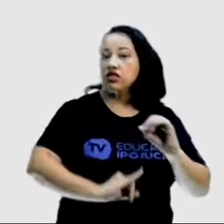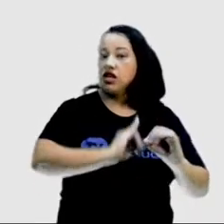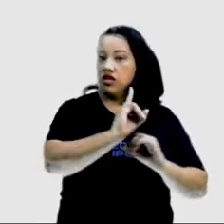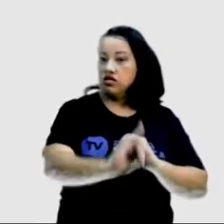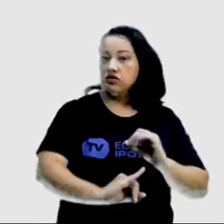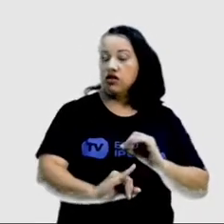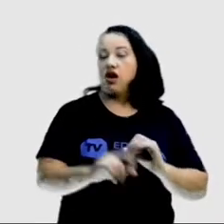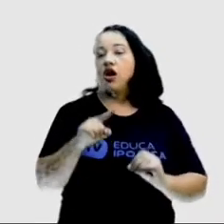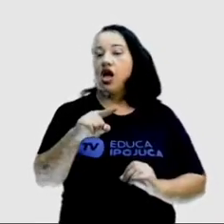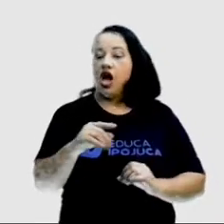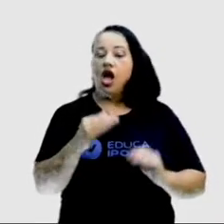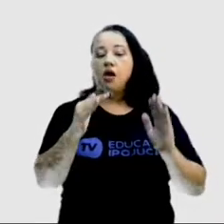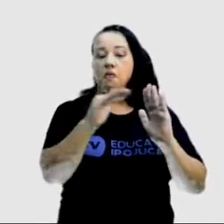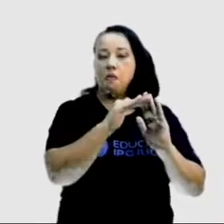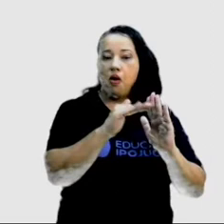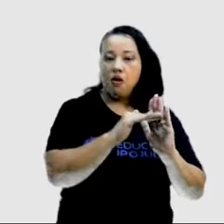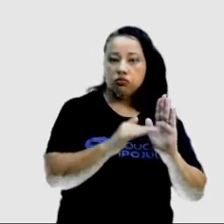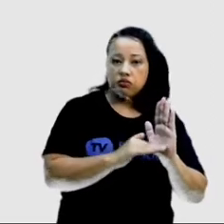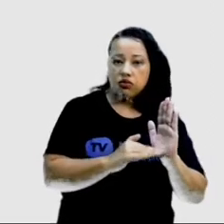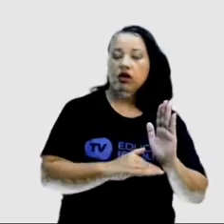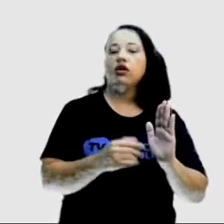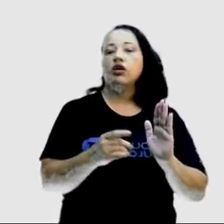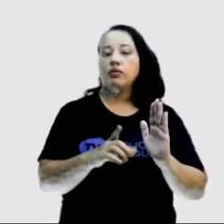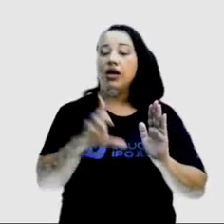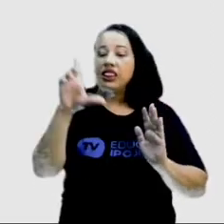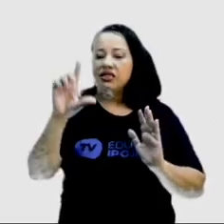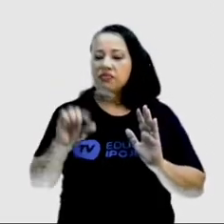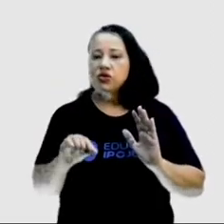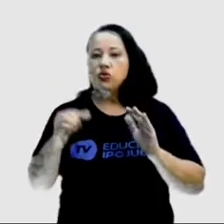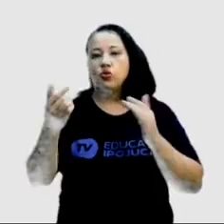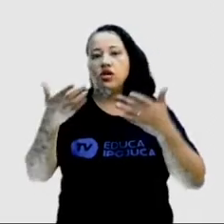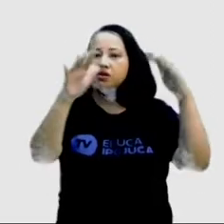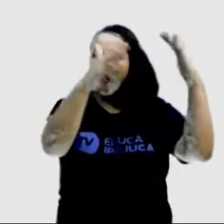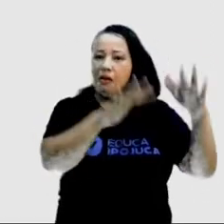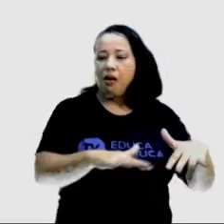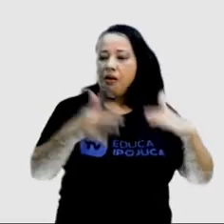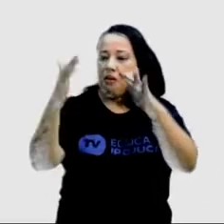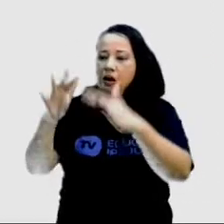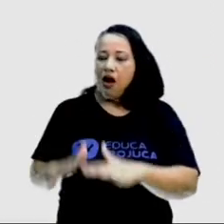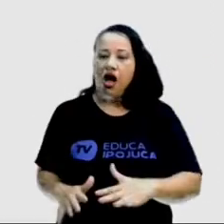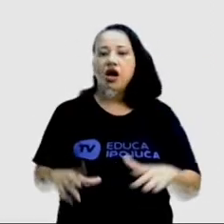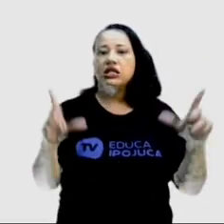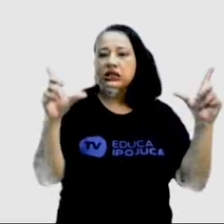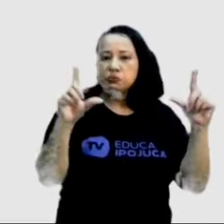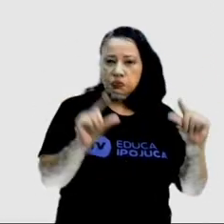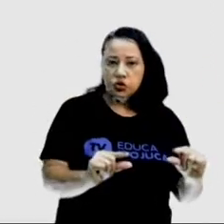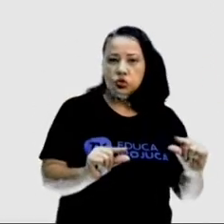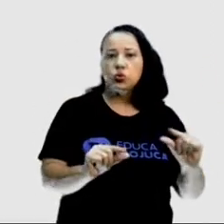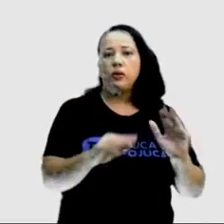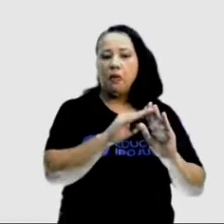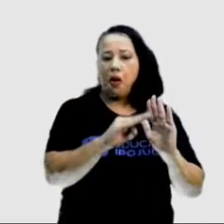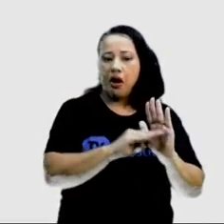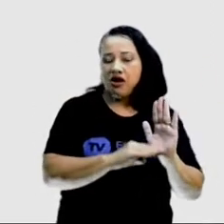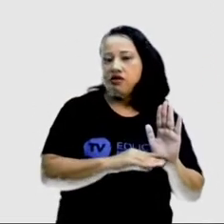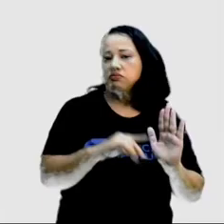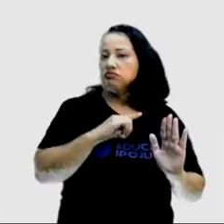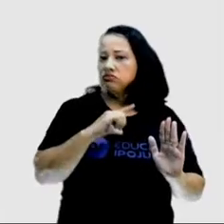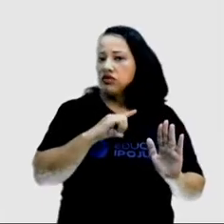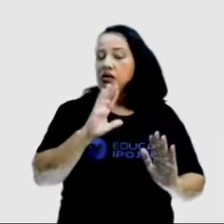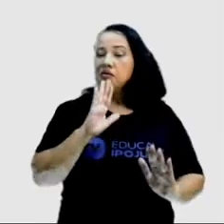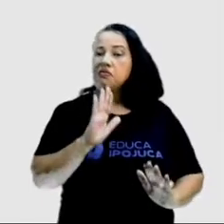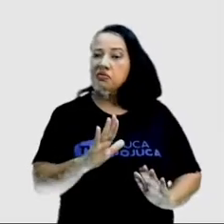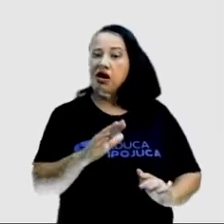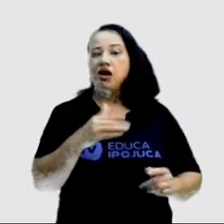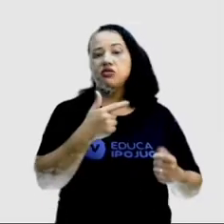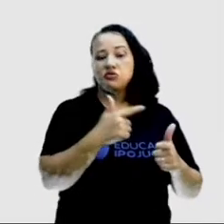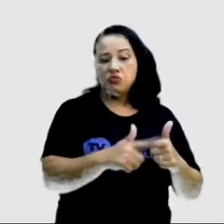de controle para diminuição de danos ao ambiente, os problemas ambientais são uma questão com